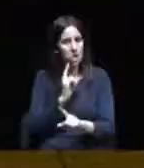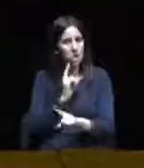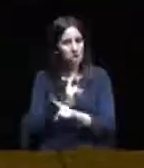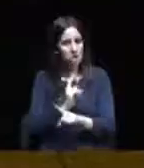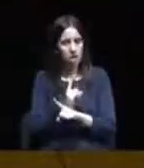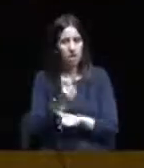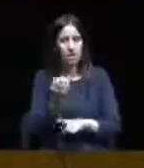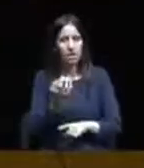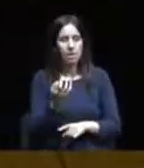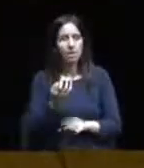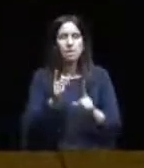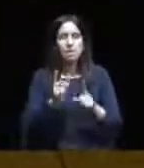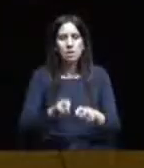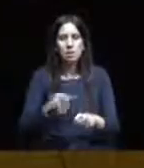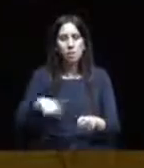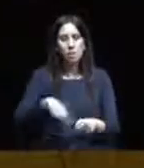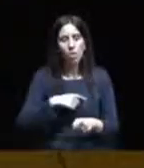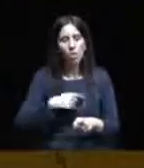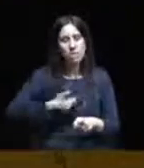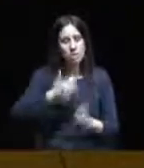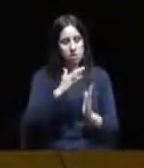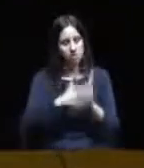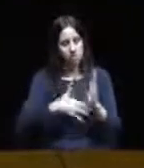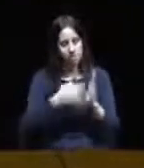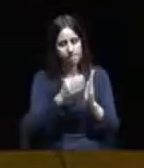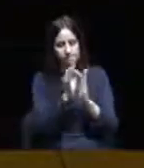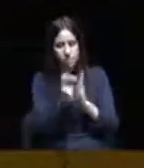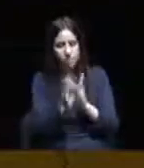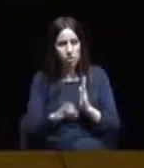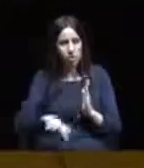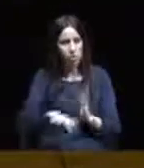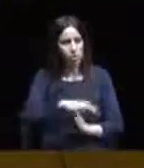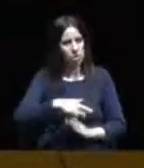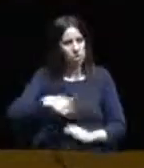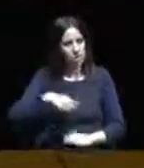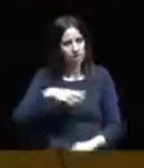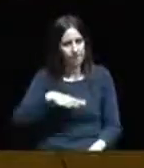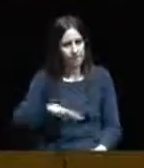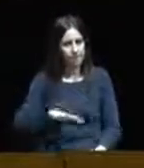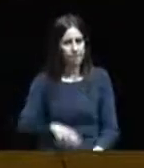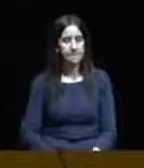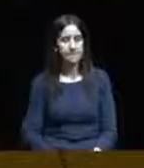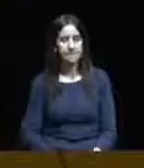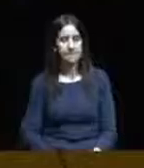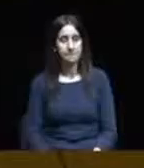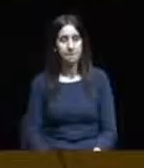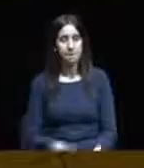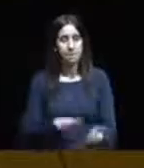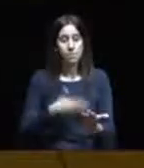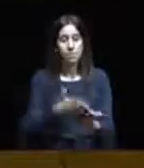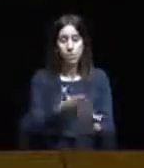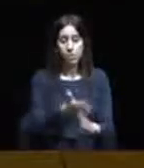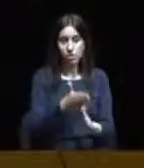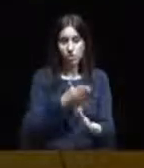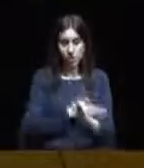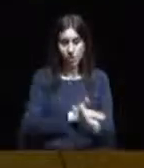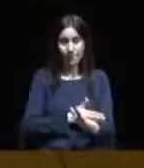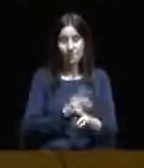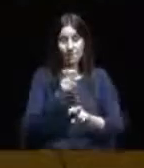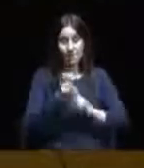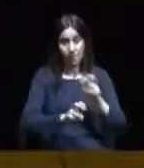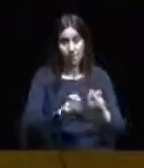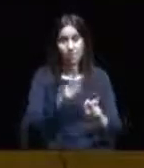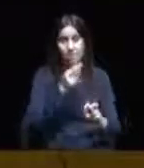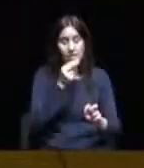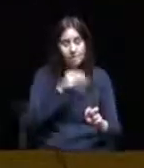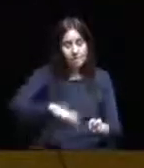mantemos, começando logo pelo facto de defendermos um plano pormenor para esta zona. Sobre a proposta anterior para a alienação dos terrenos da antiga